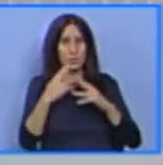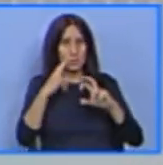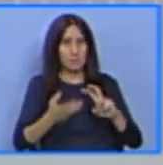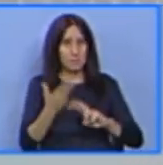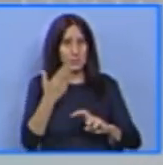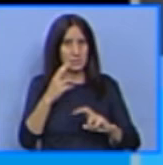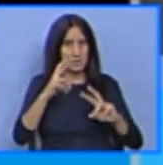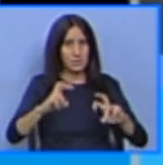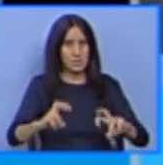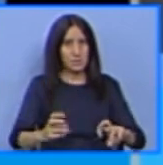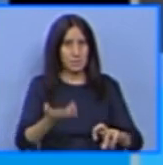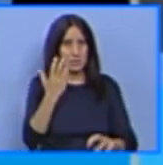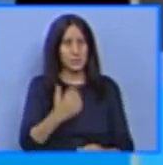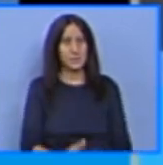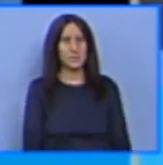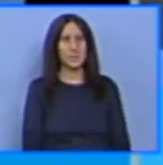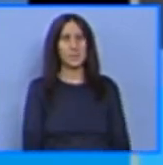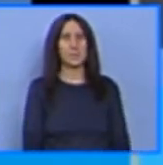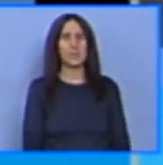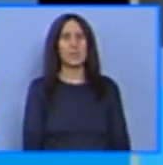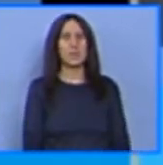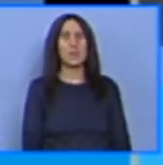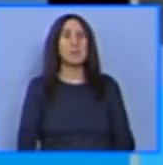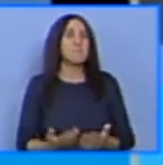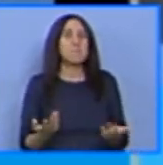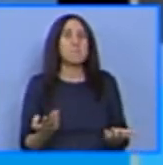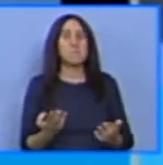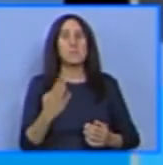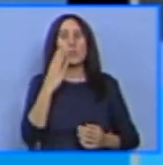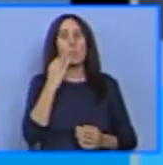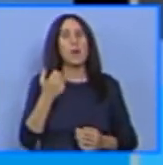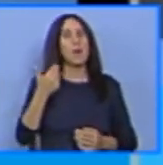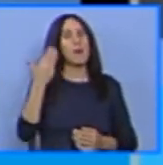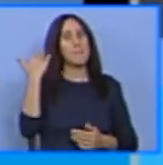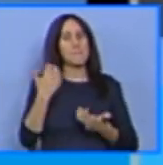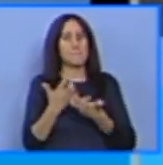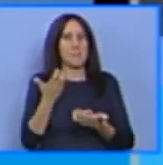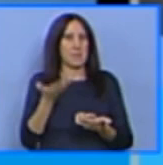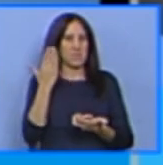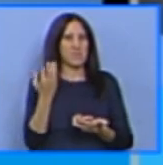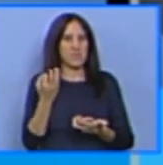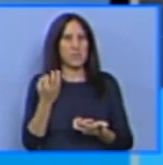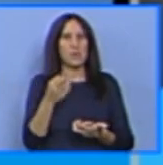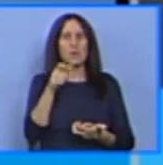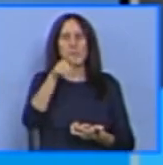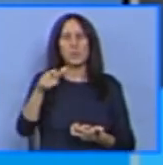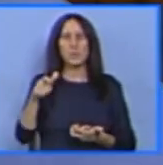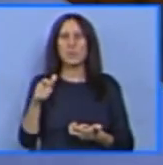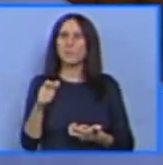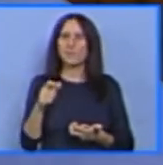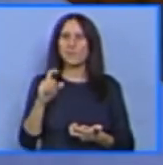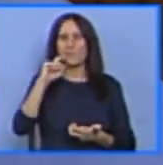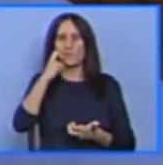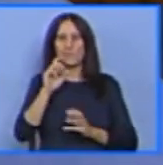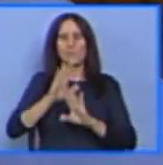mais investigado? Sim, quer dizer, eu penso que isso já se notou mais, eventualmente, haver pessoas que realmente torcem um pouco o nariz em relação a este